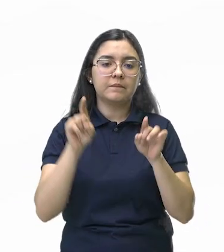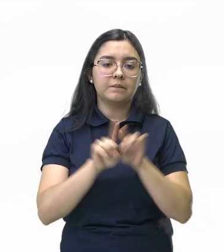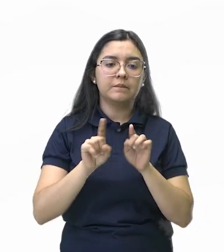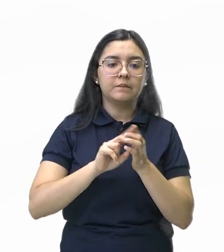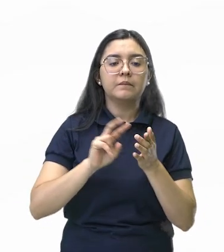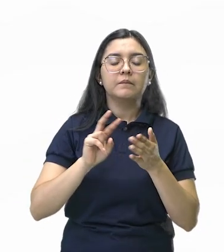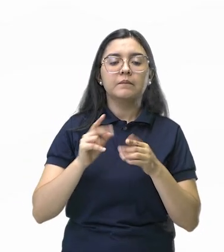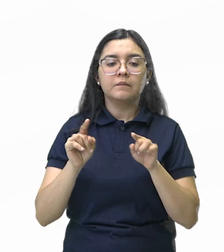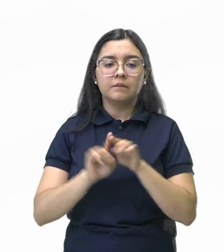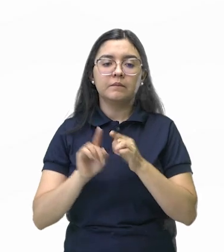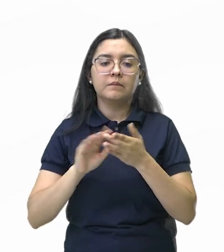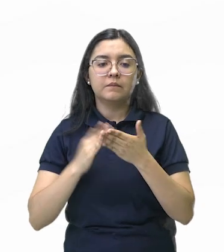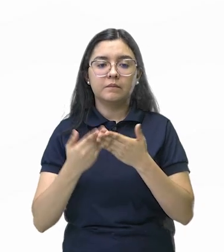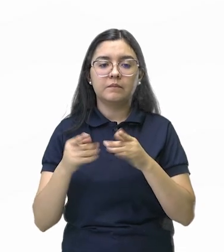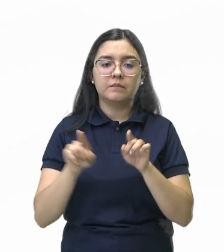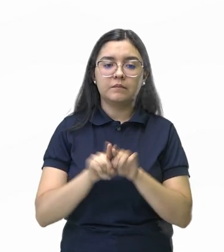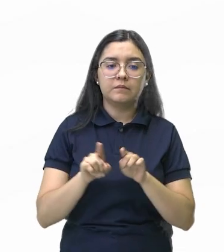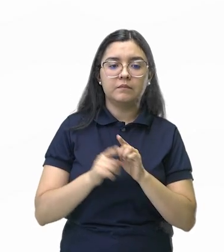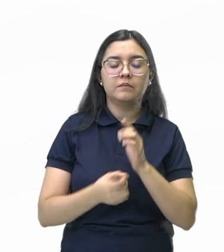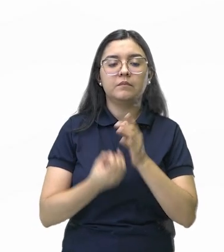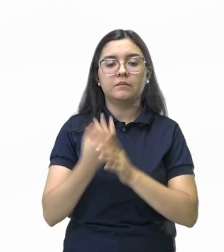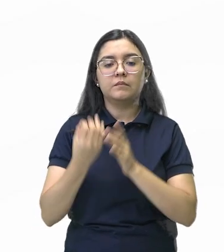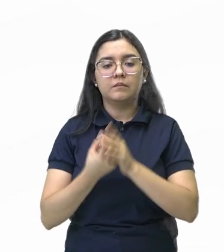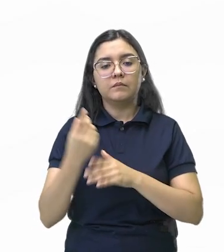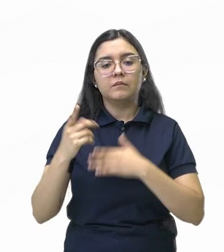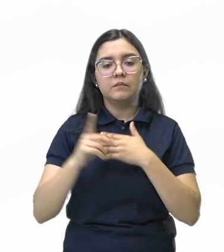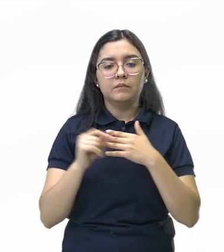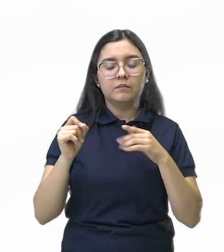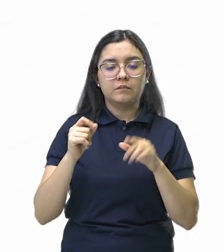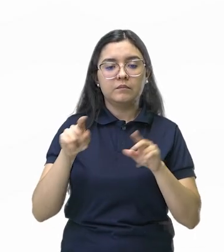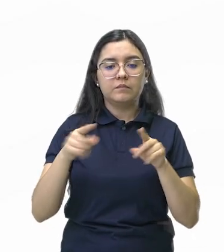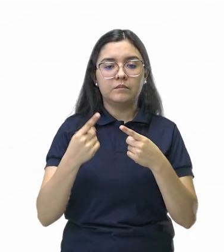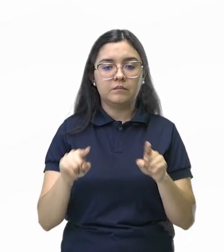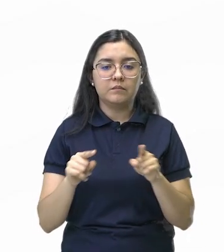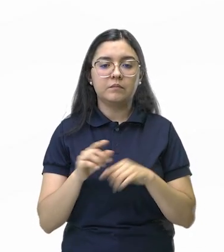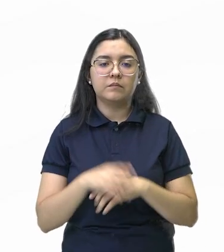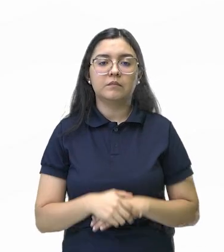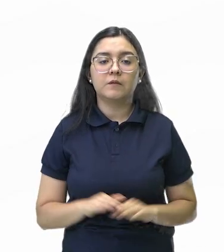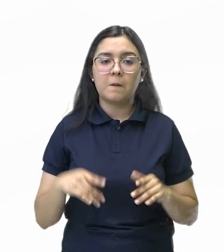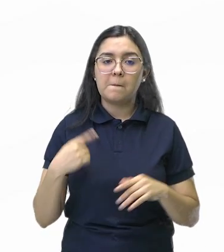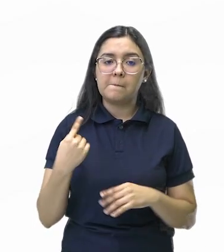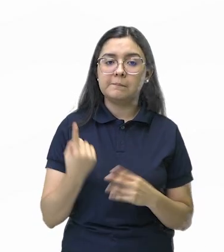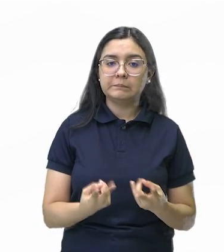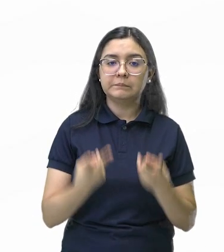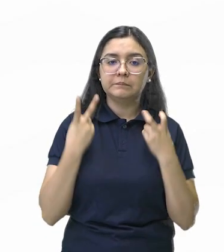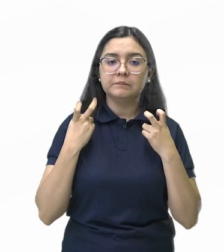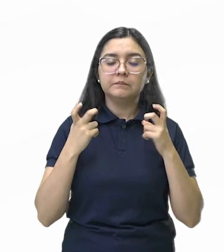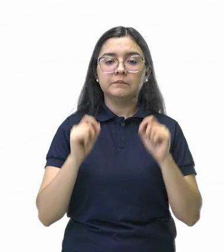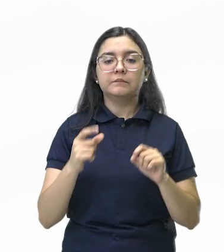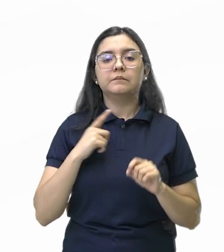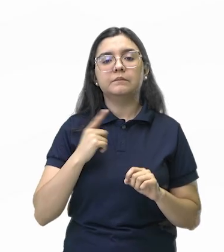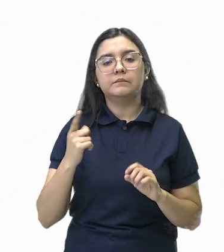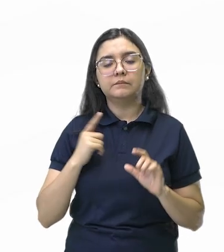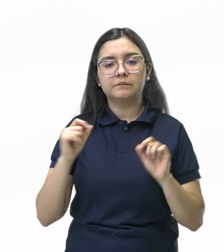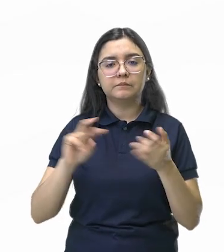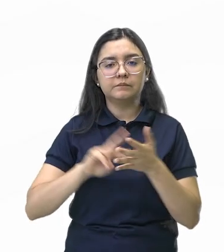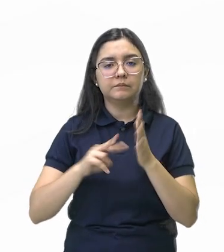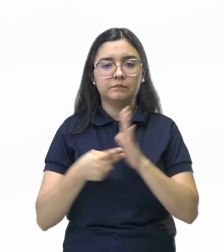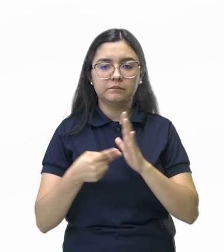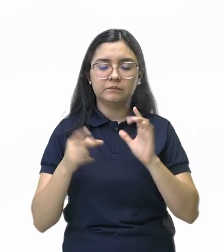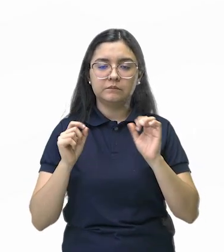compositores, especialistas e leigos. Afinal, a gente consegue perceber que a semiótica da música hoje ela é